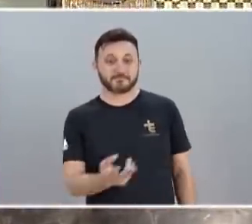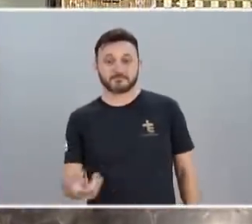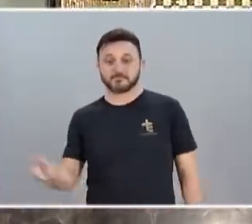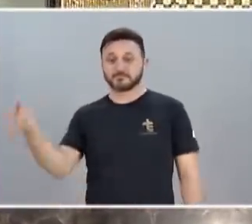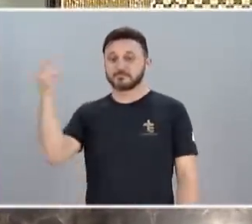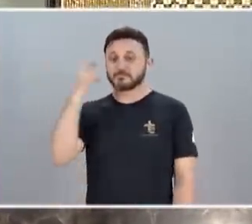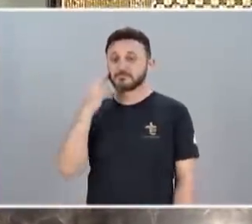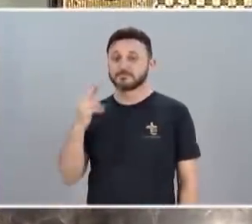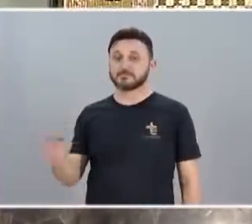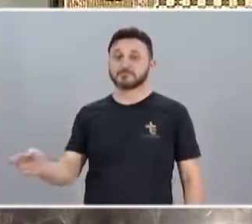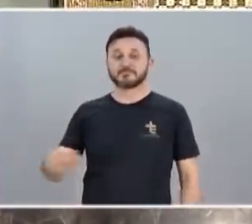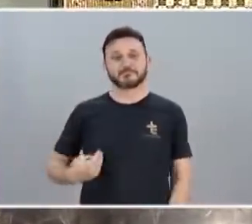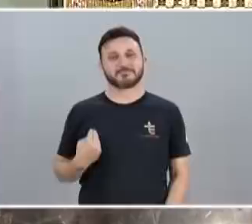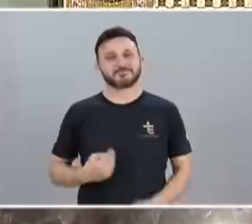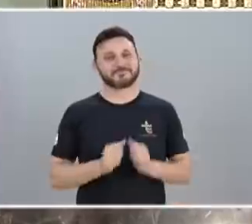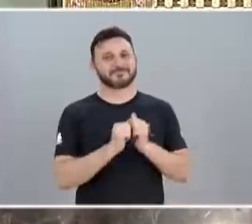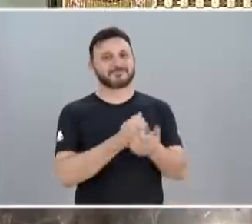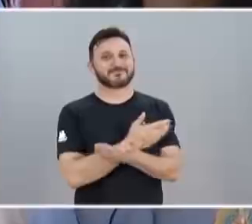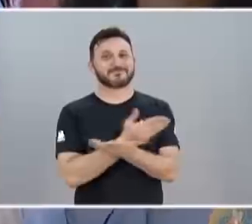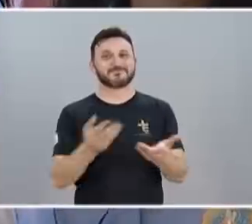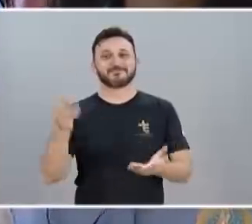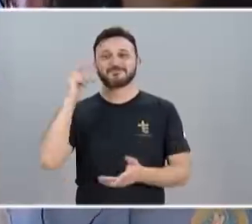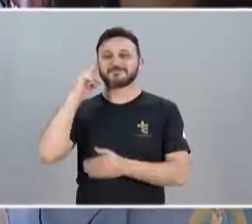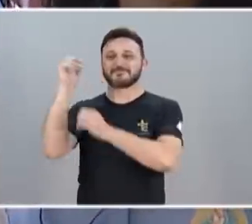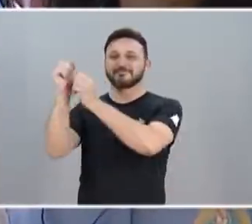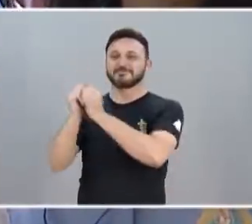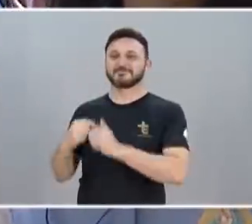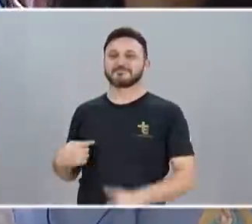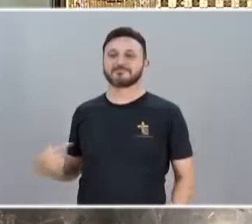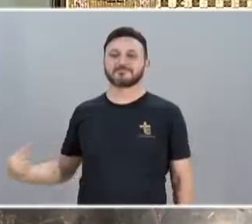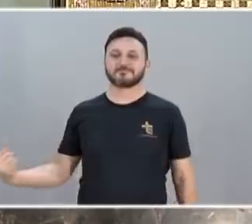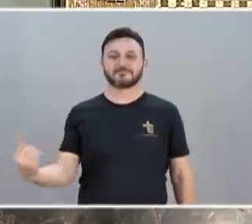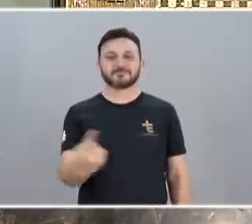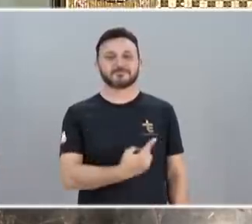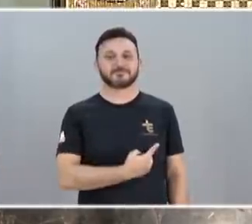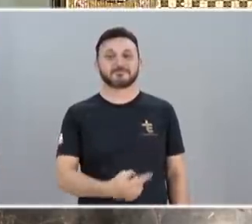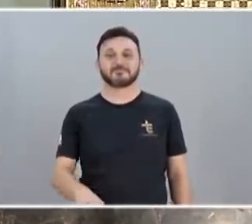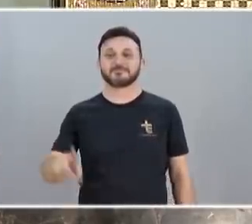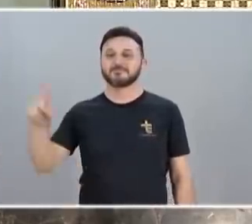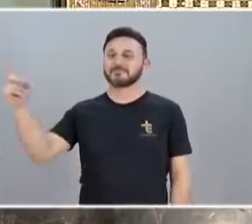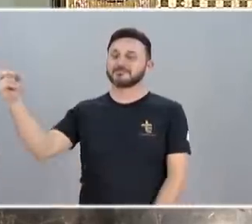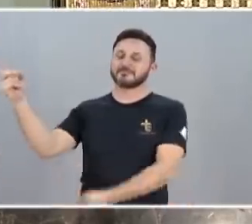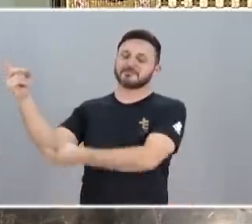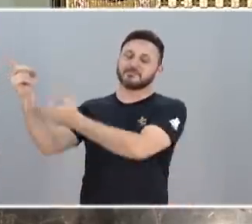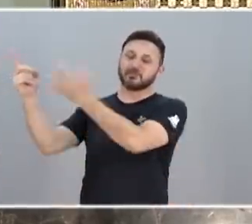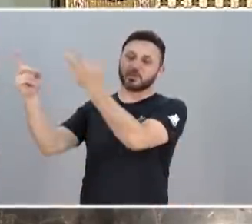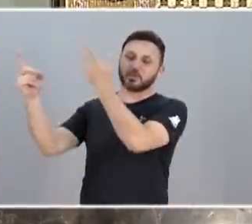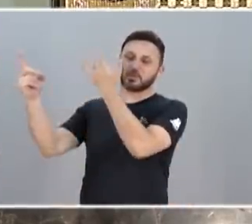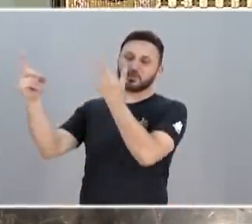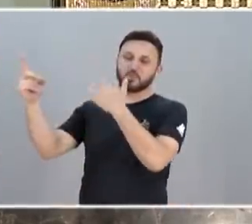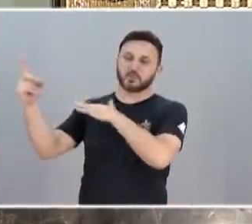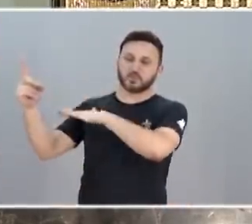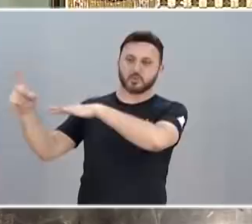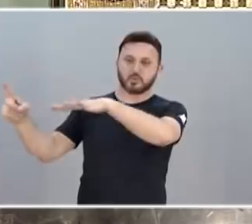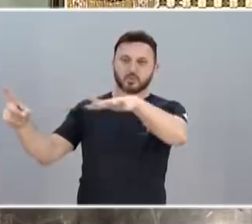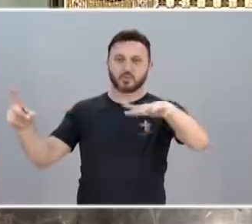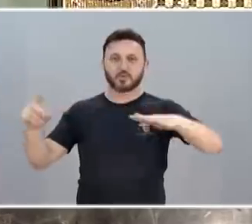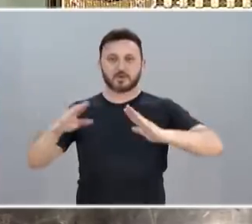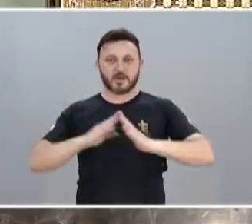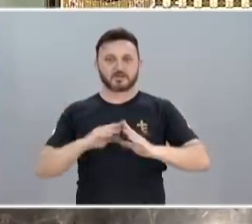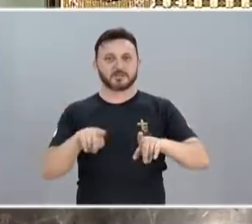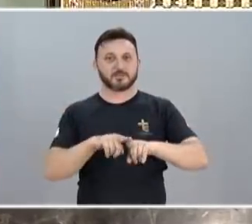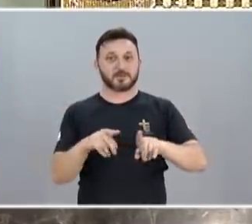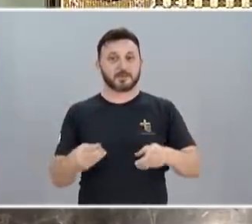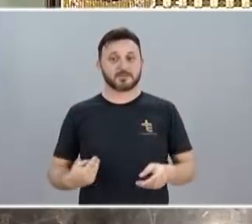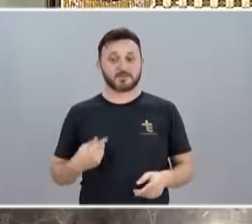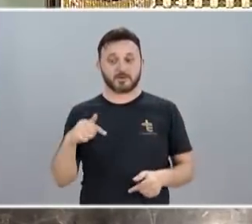Deus, o Senhor esteja convosco. Ele está no meio de nós. Que a bênção de Deus recaia sobre os que estão em casa, os que estão